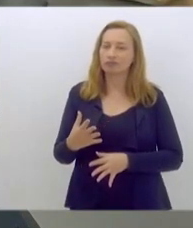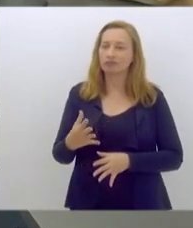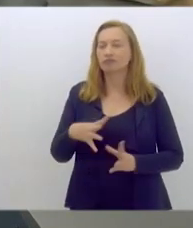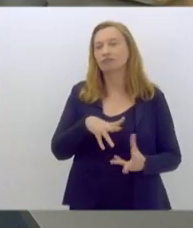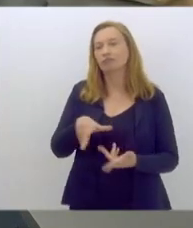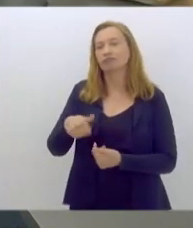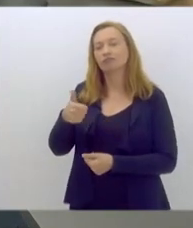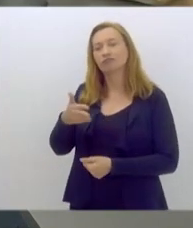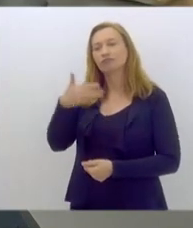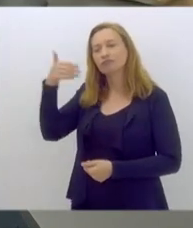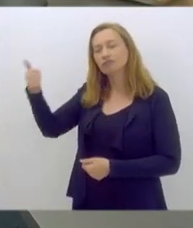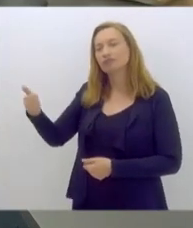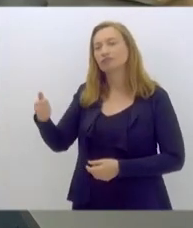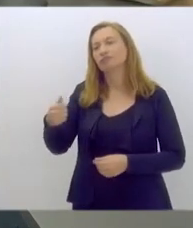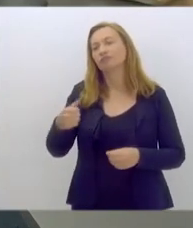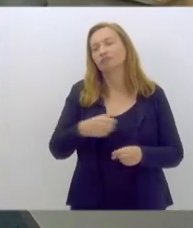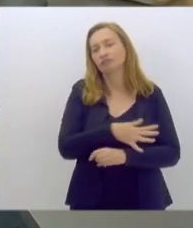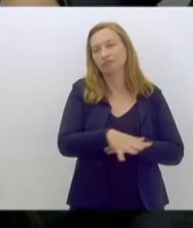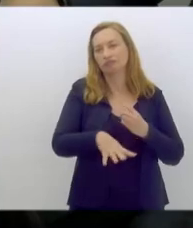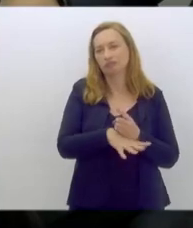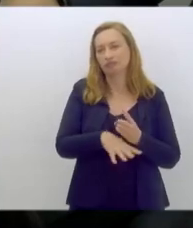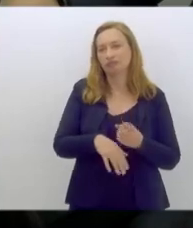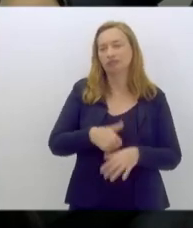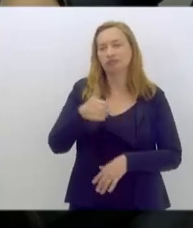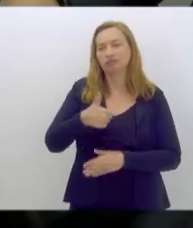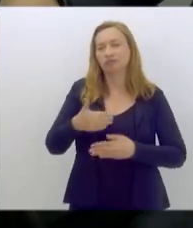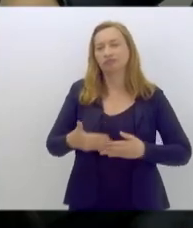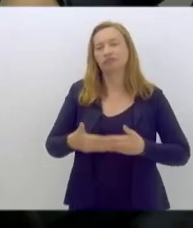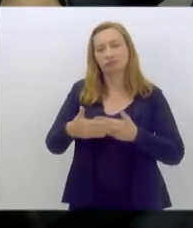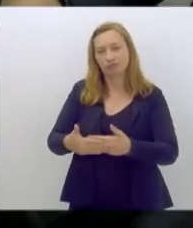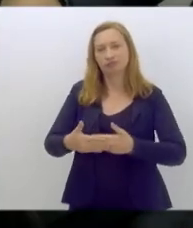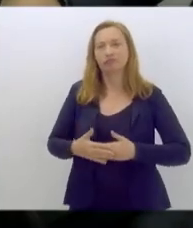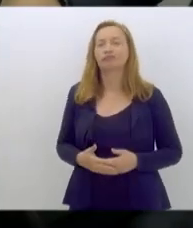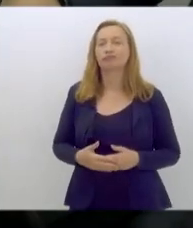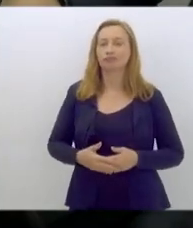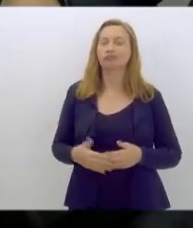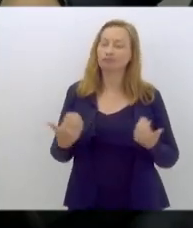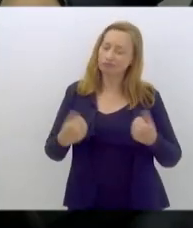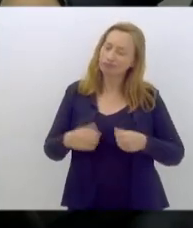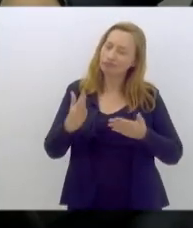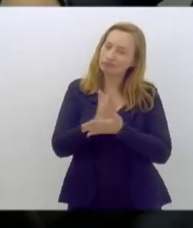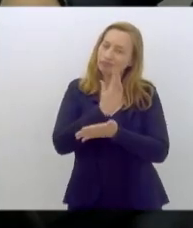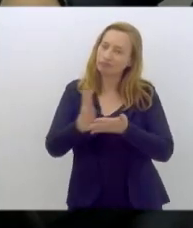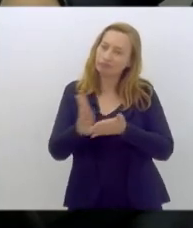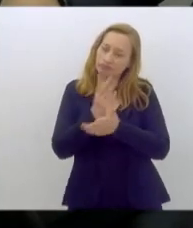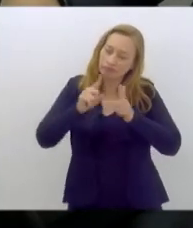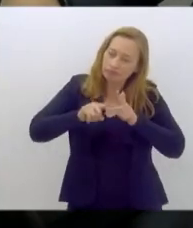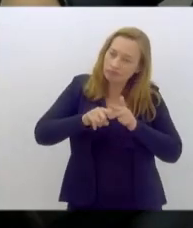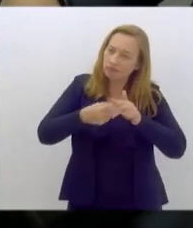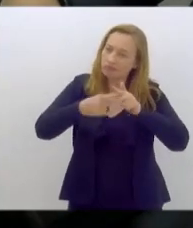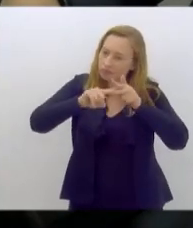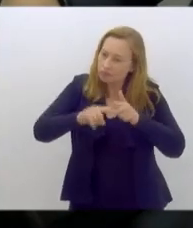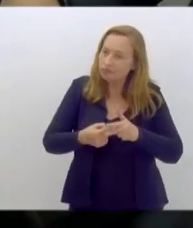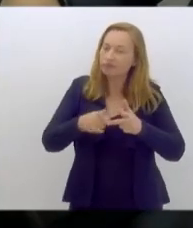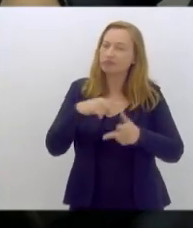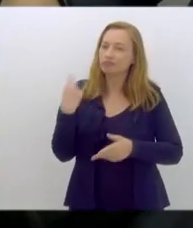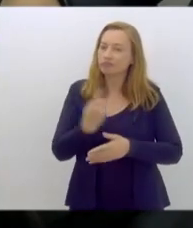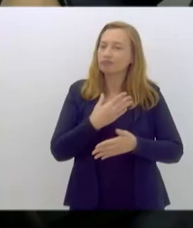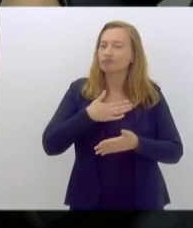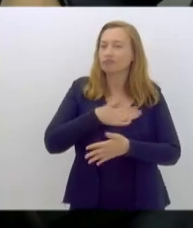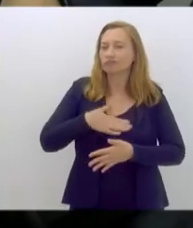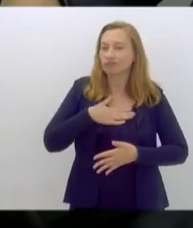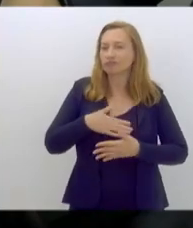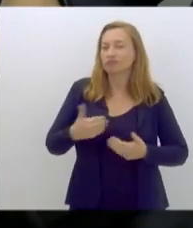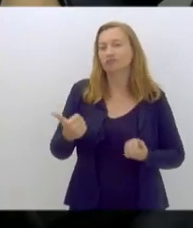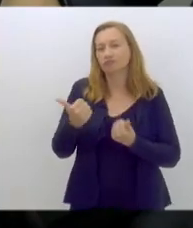para a sociedade é um primeiro passo precisa muitas vezes de aperfeiçoamento e nós gostaríamos de